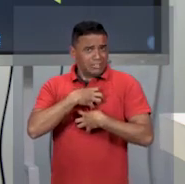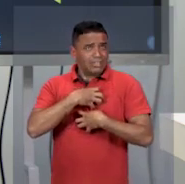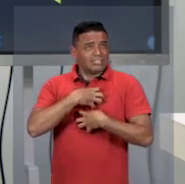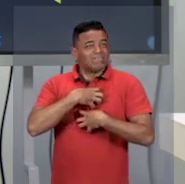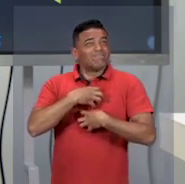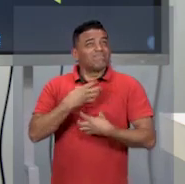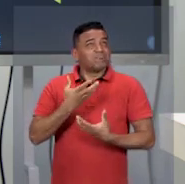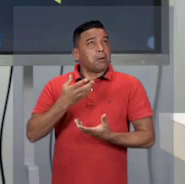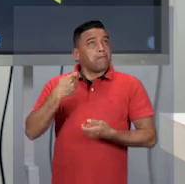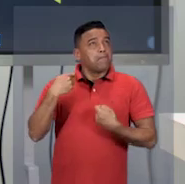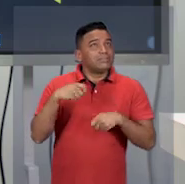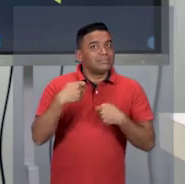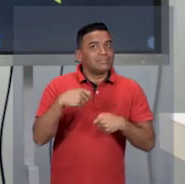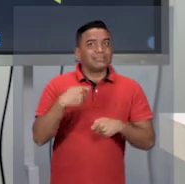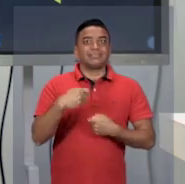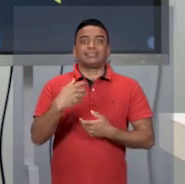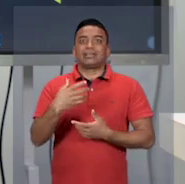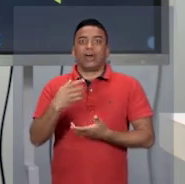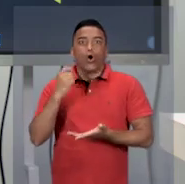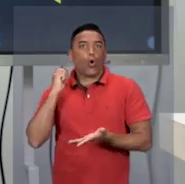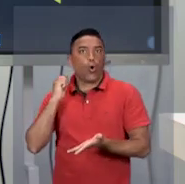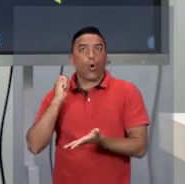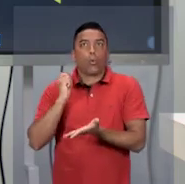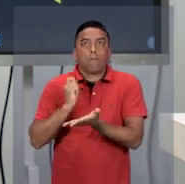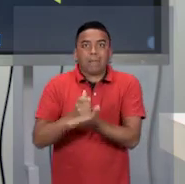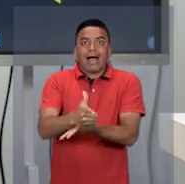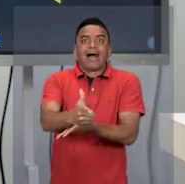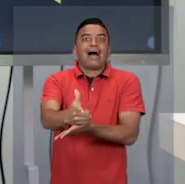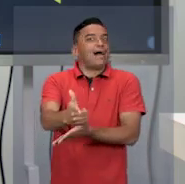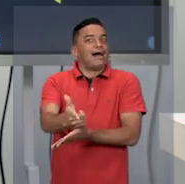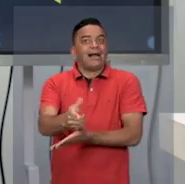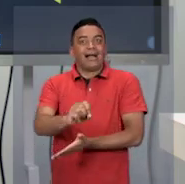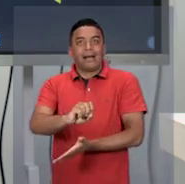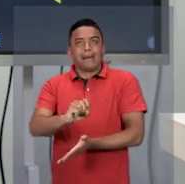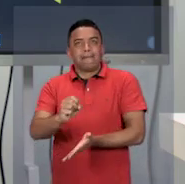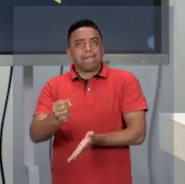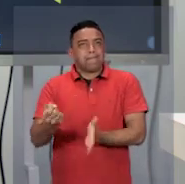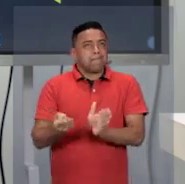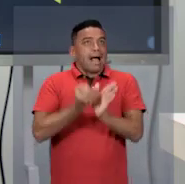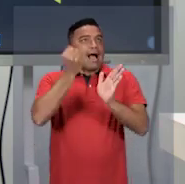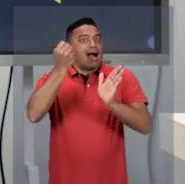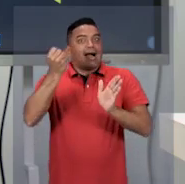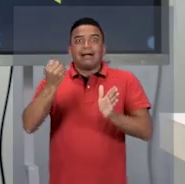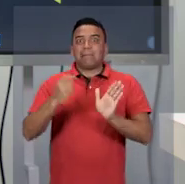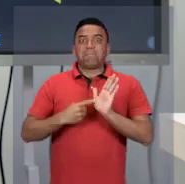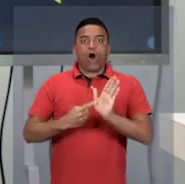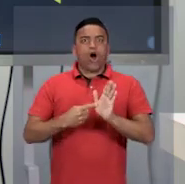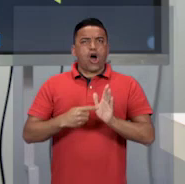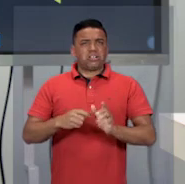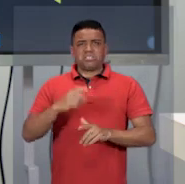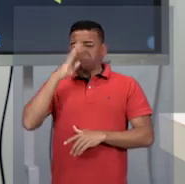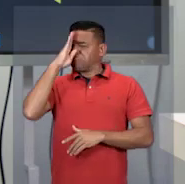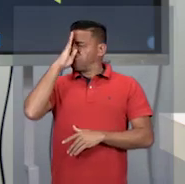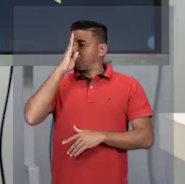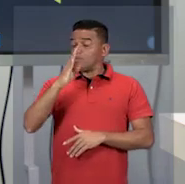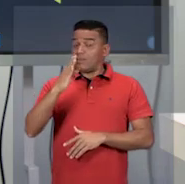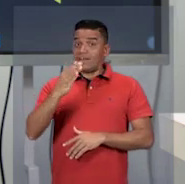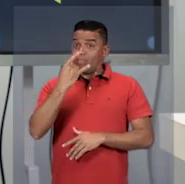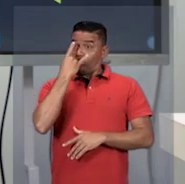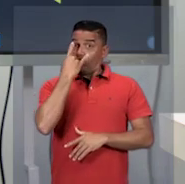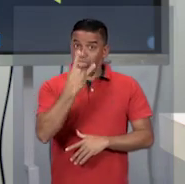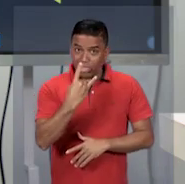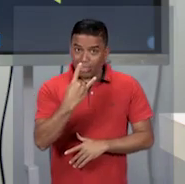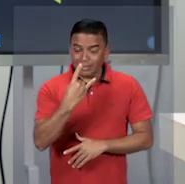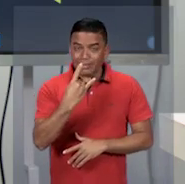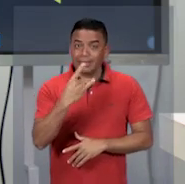que precisa comprar, ou é algo muito marcante, algo que foi forte?